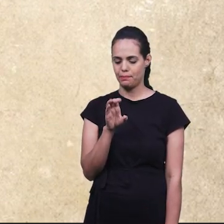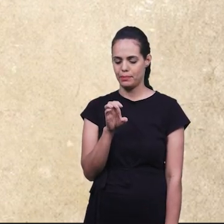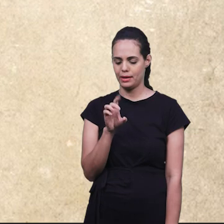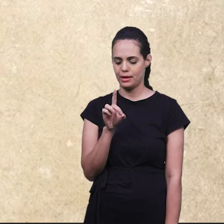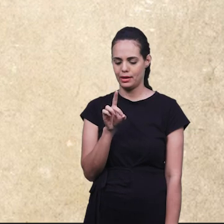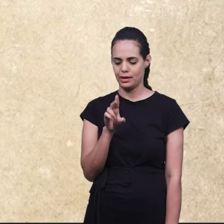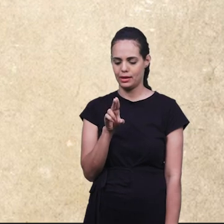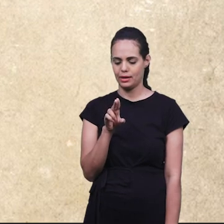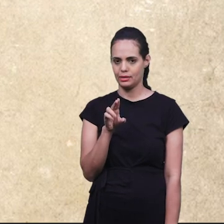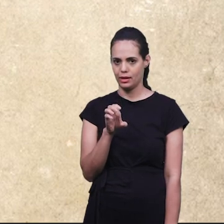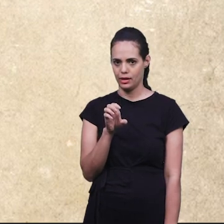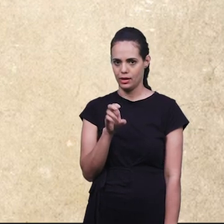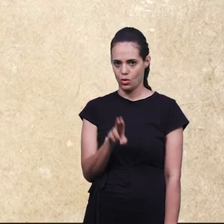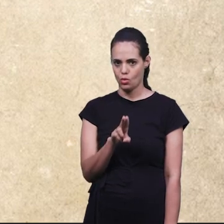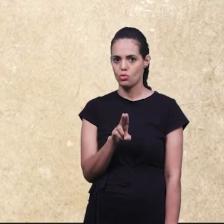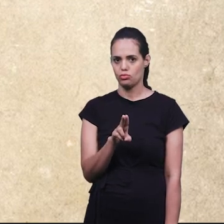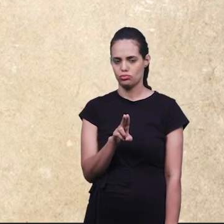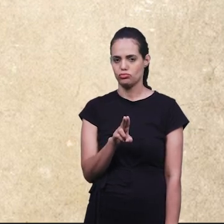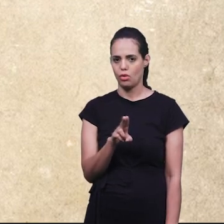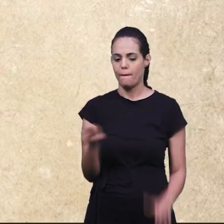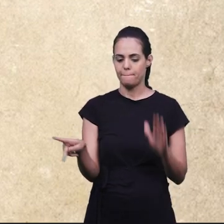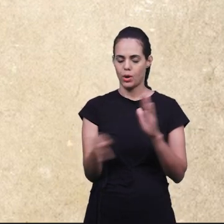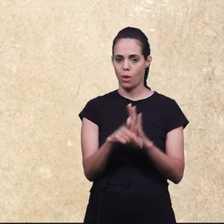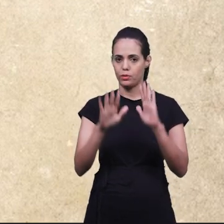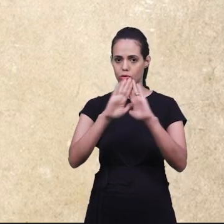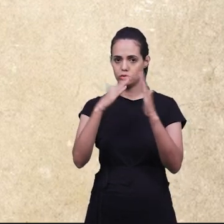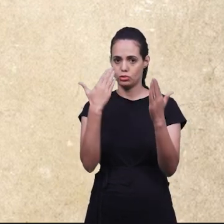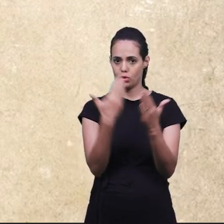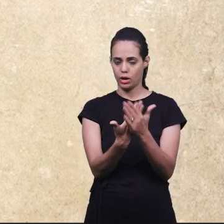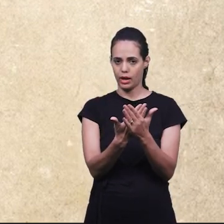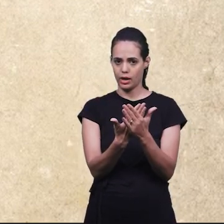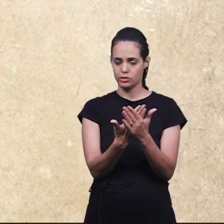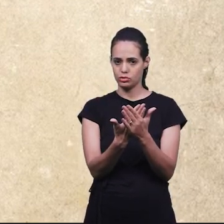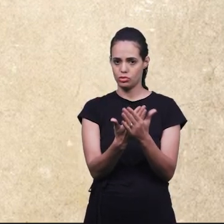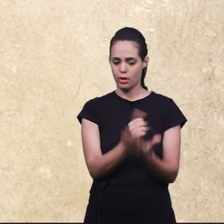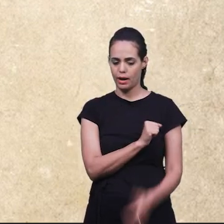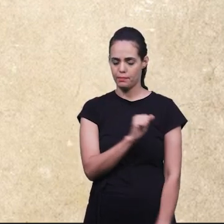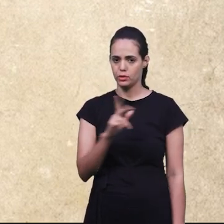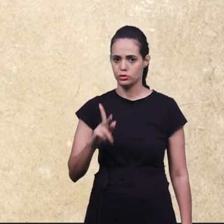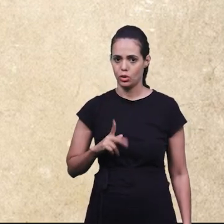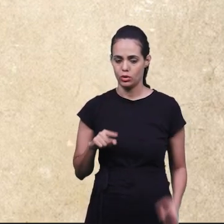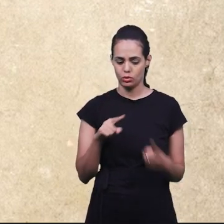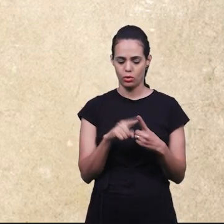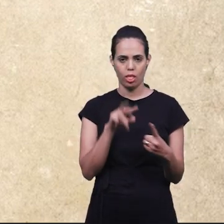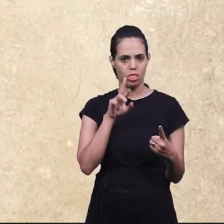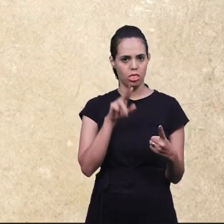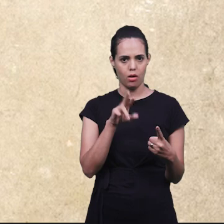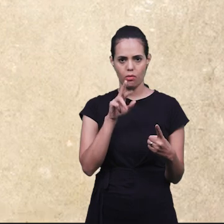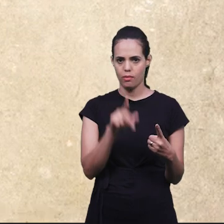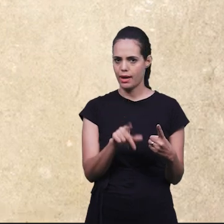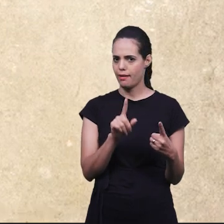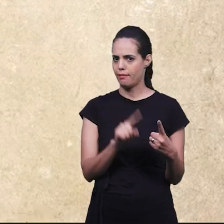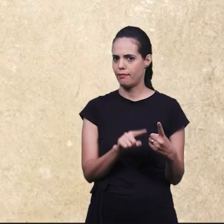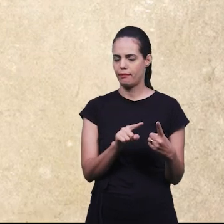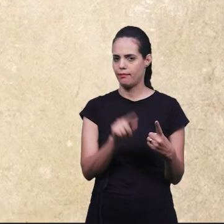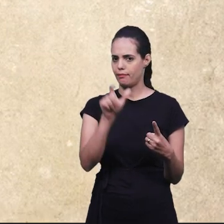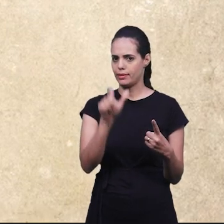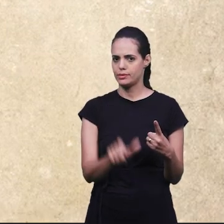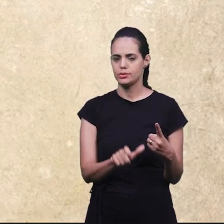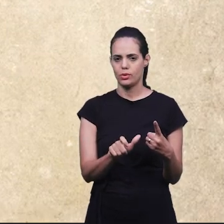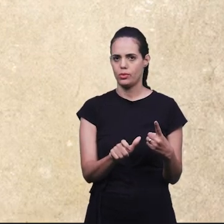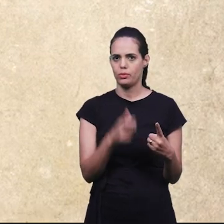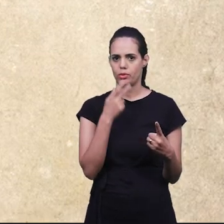ao colégio apostólico. Não é desse Tiago que nós estamos falando aqui em Gálatas. Porque esse